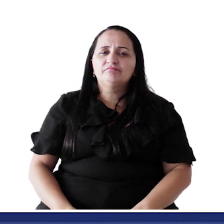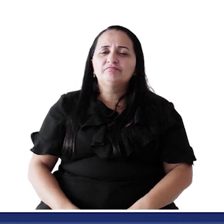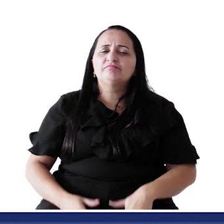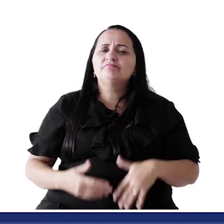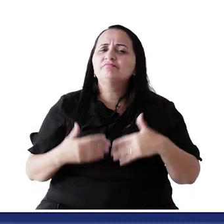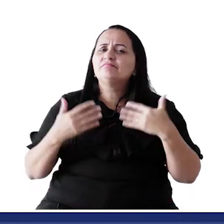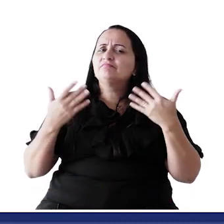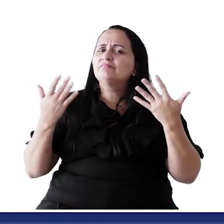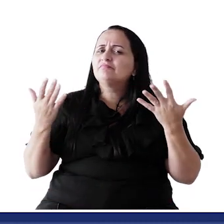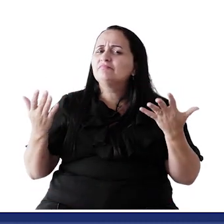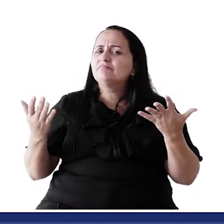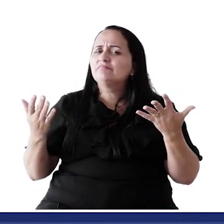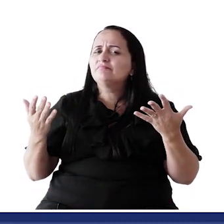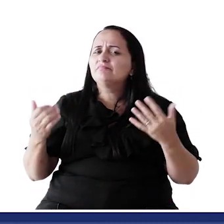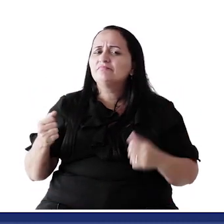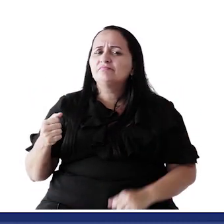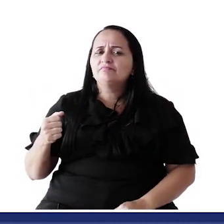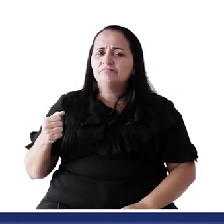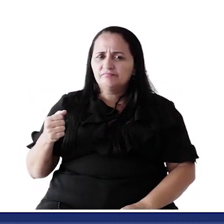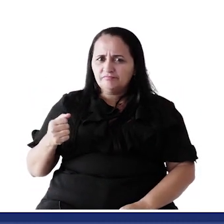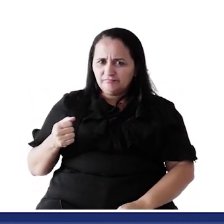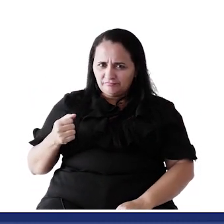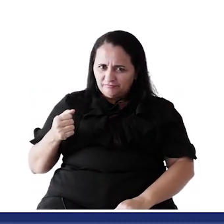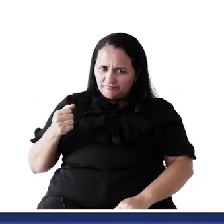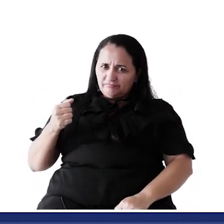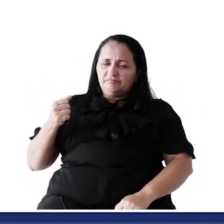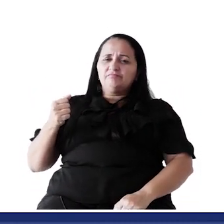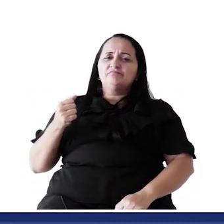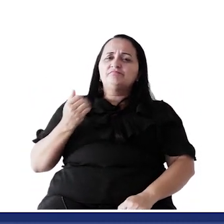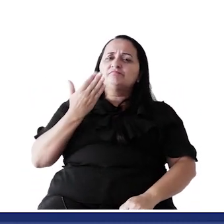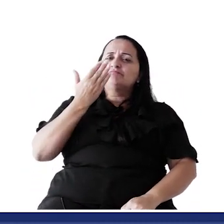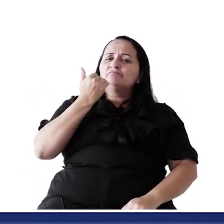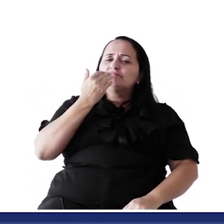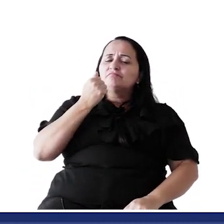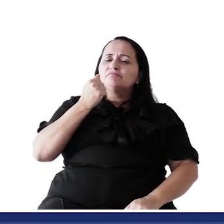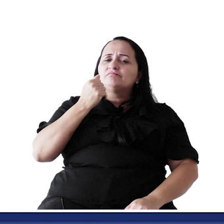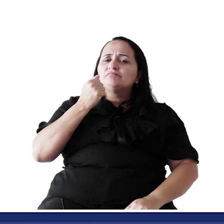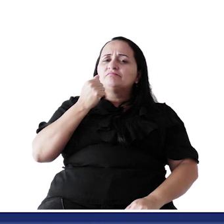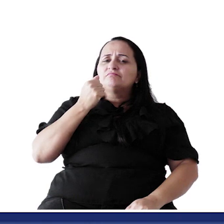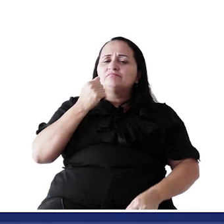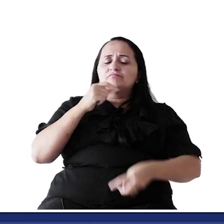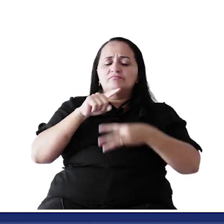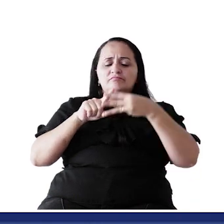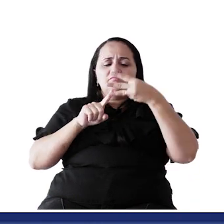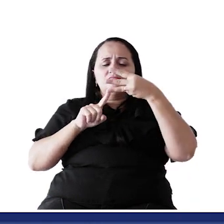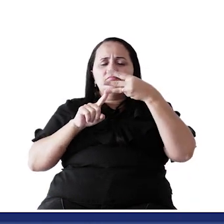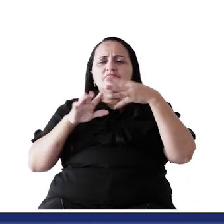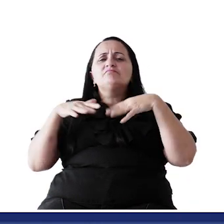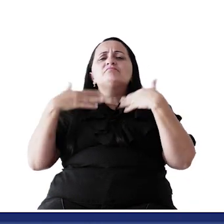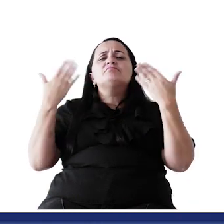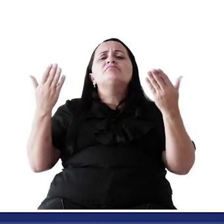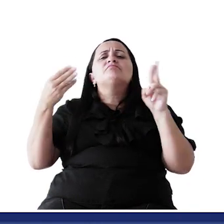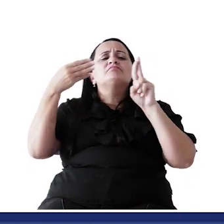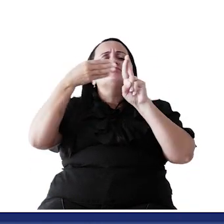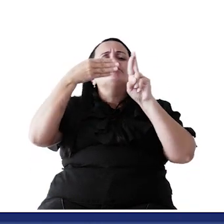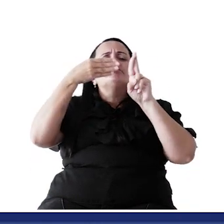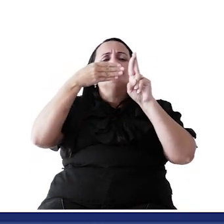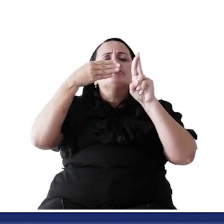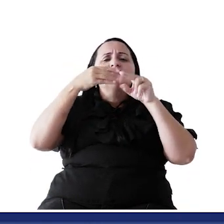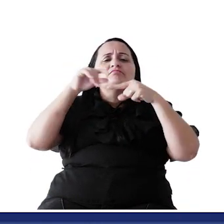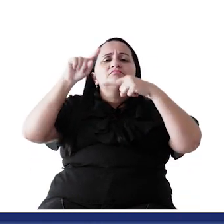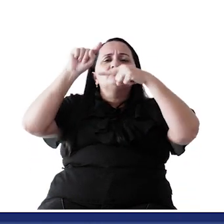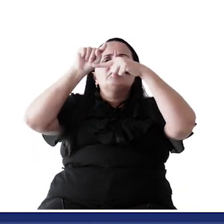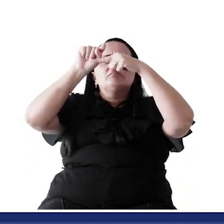pedindo? 3 partes comidas, eu quero saber qual é a fração que representa os pedaços de pizza